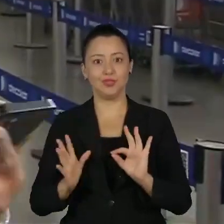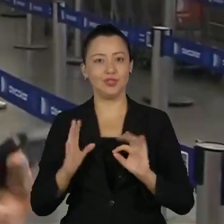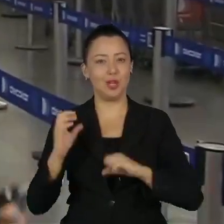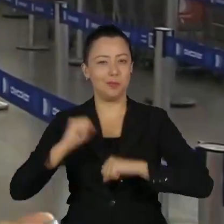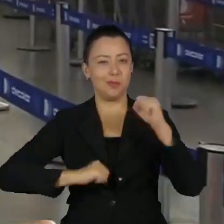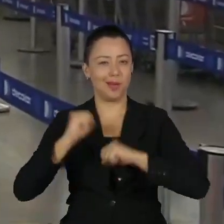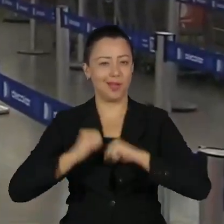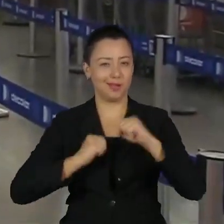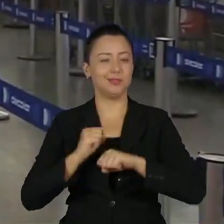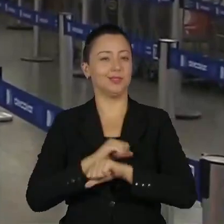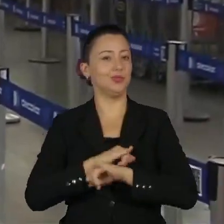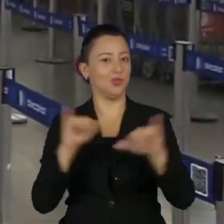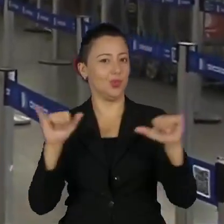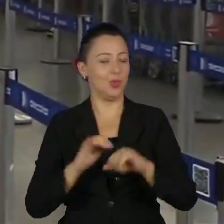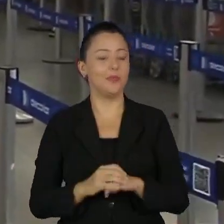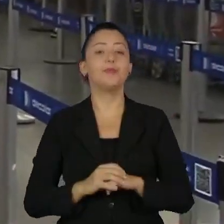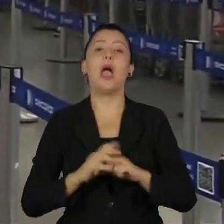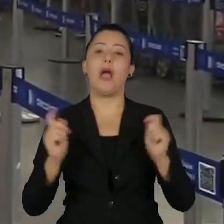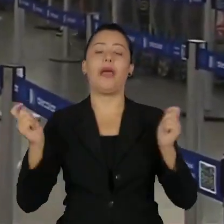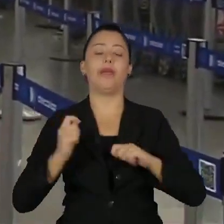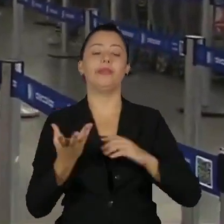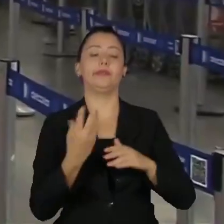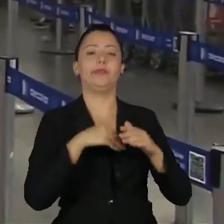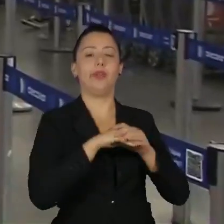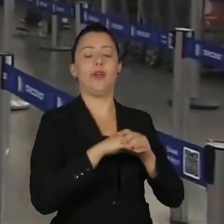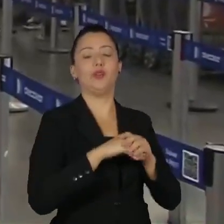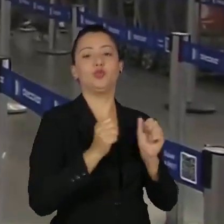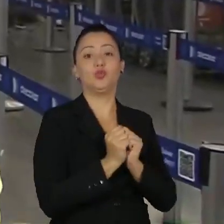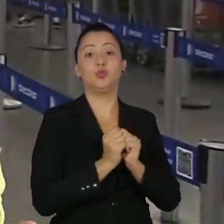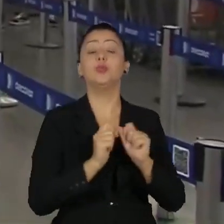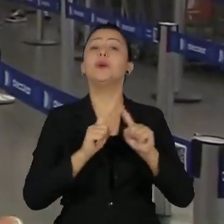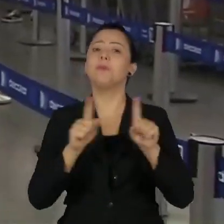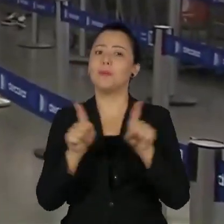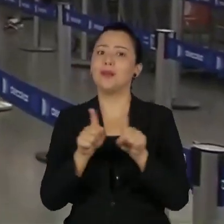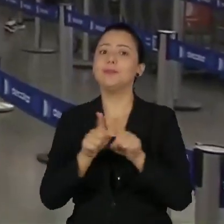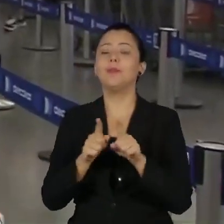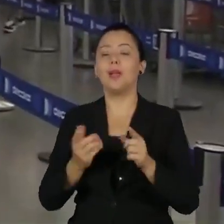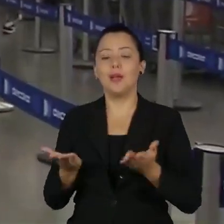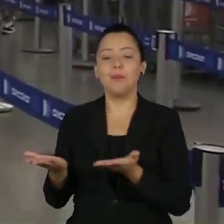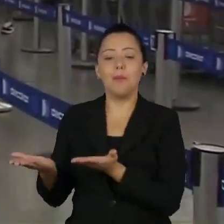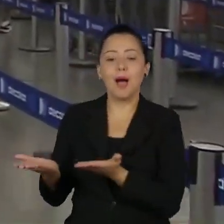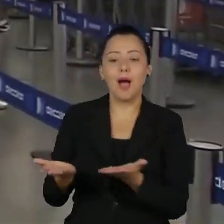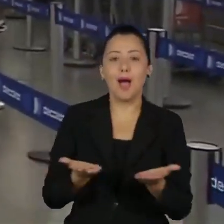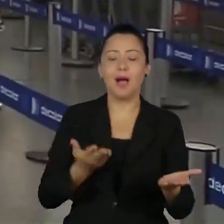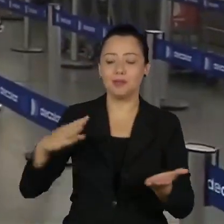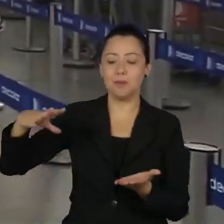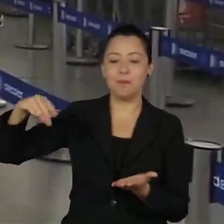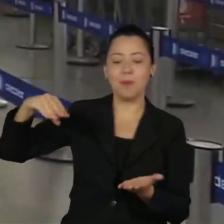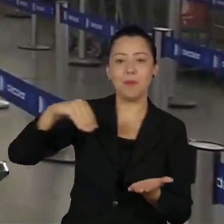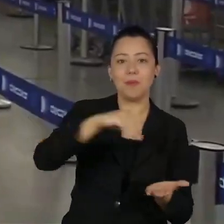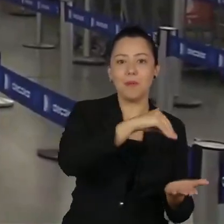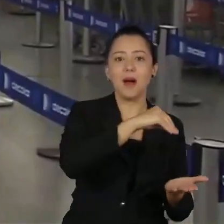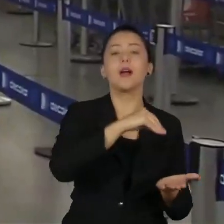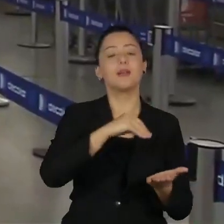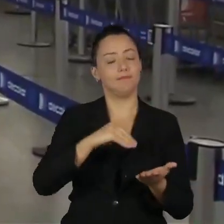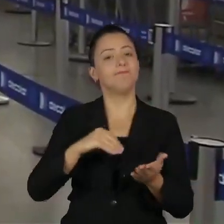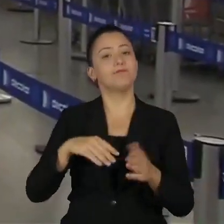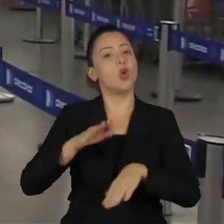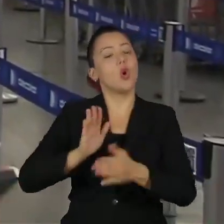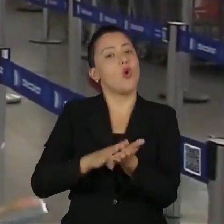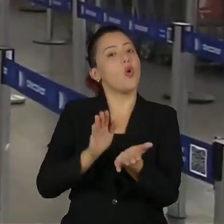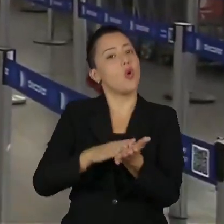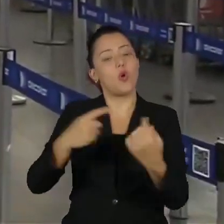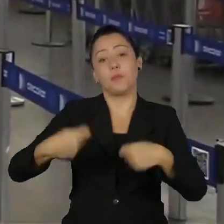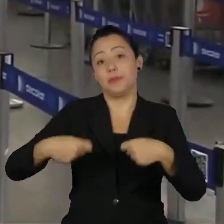empresas. Além disso, tem toda aquela checagem de segurança no raio-x, que é intensificada pela ANAC nesse período